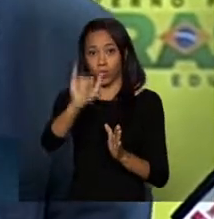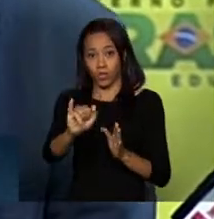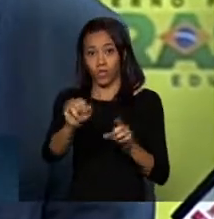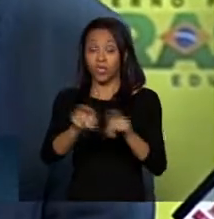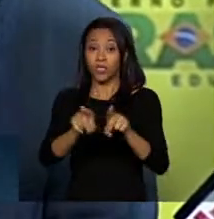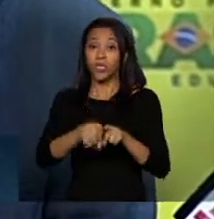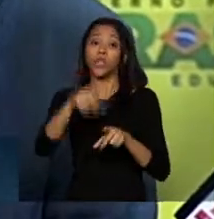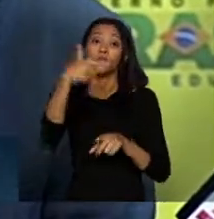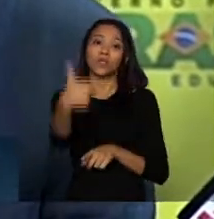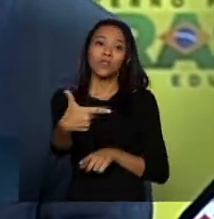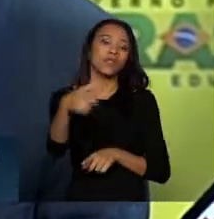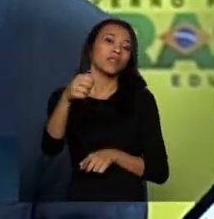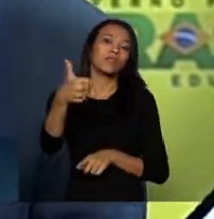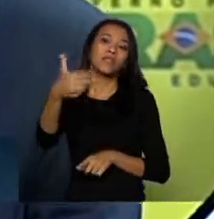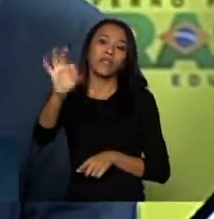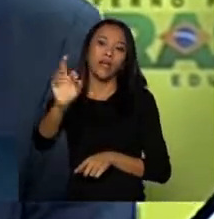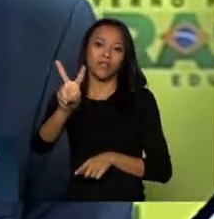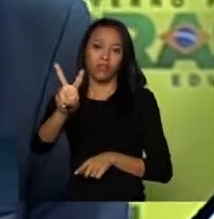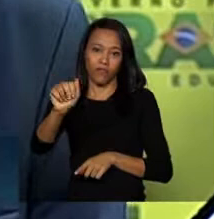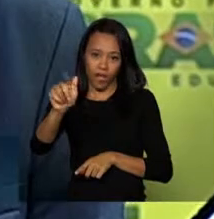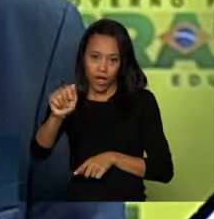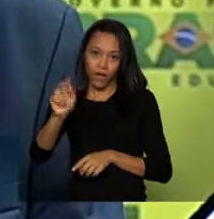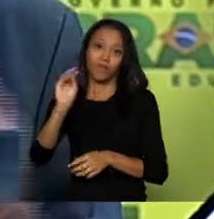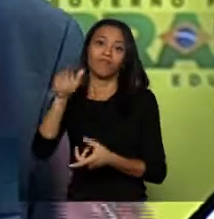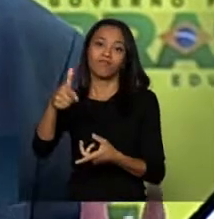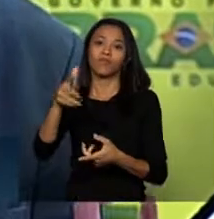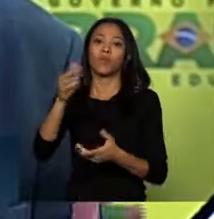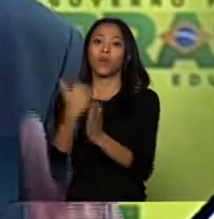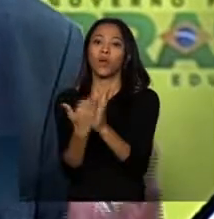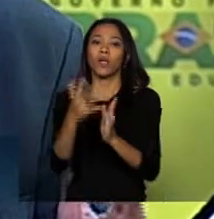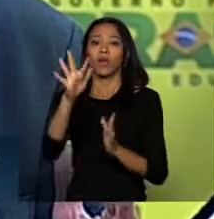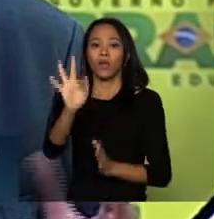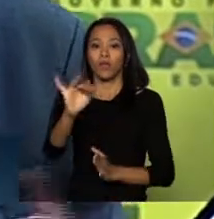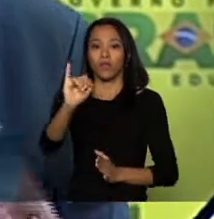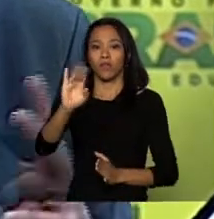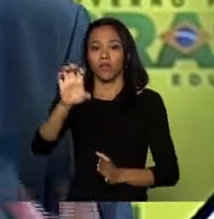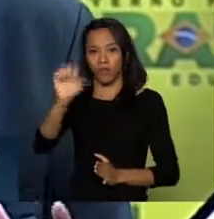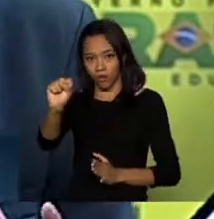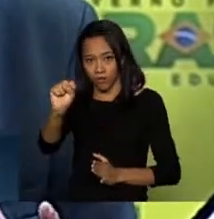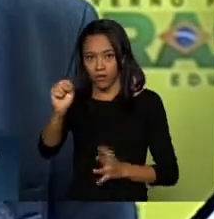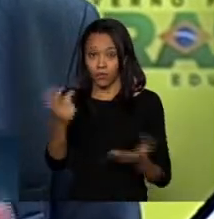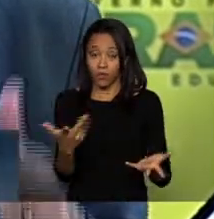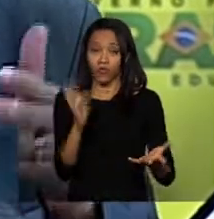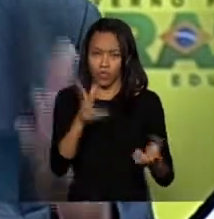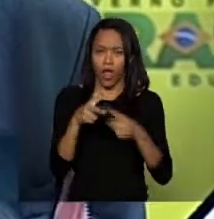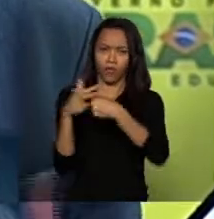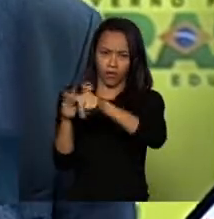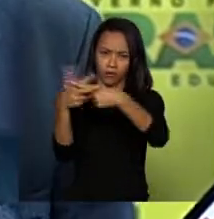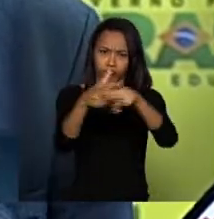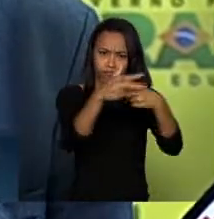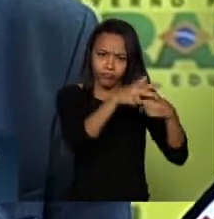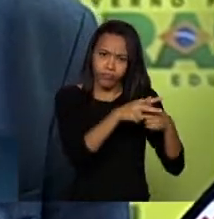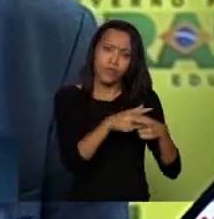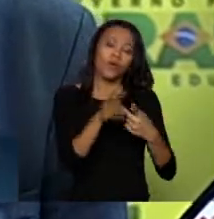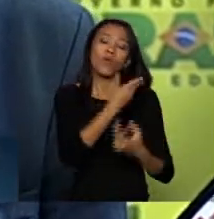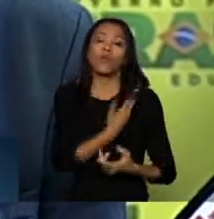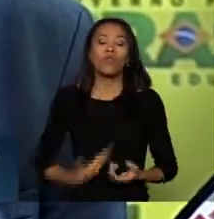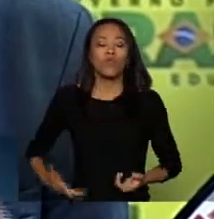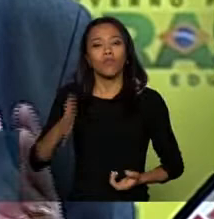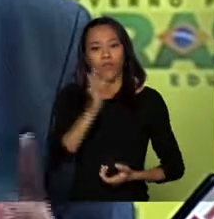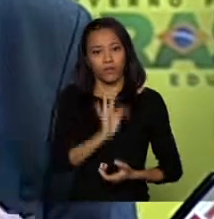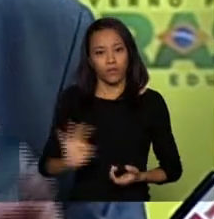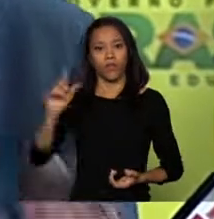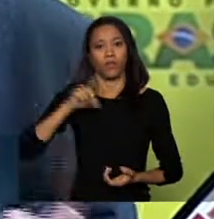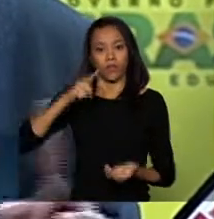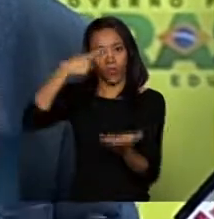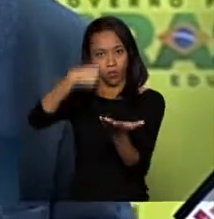são 210 mil vagas no FIES. Então, só aí agora, esse ano, apesar dos ajustes, o governo, com seu comprometimento com o ensino superior, já